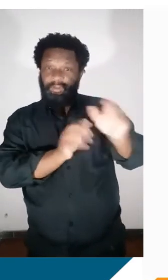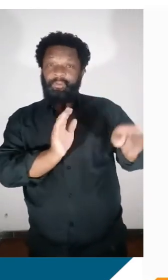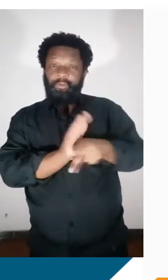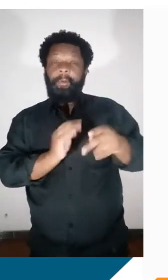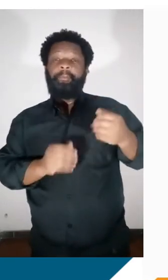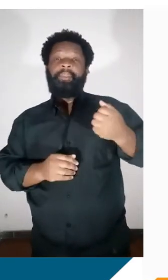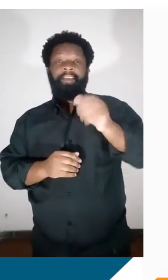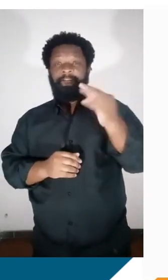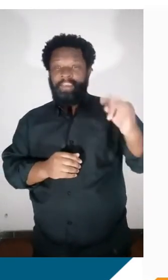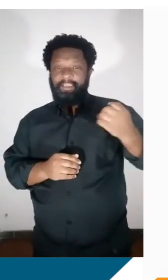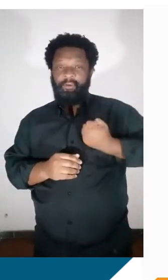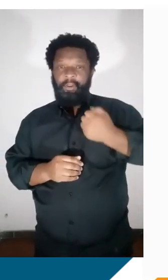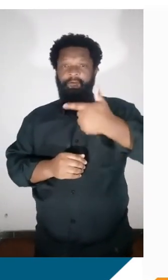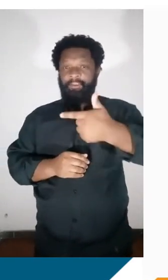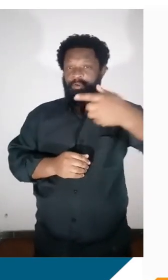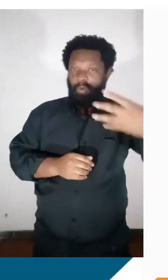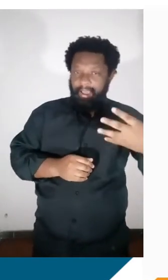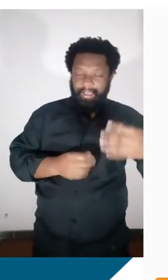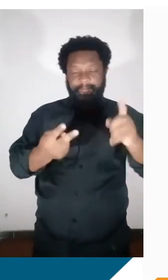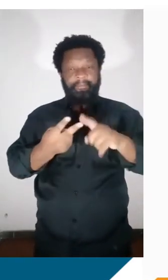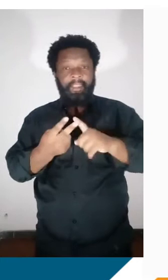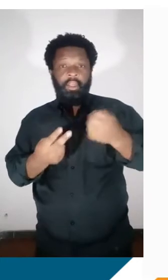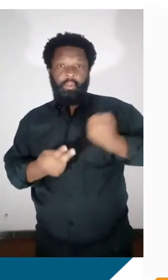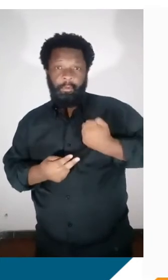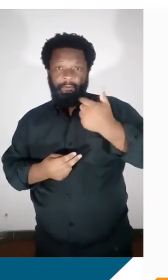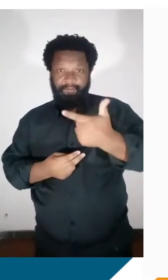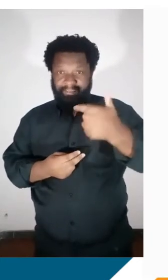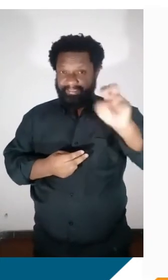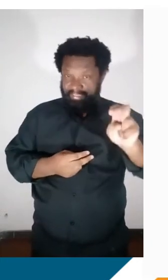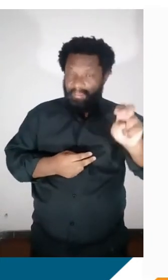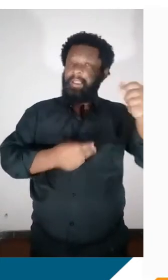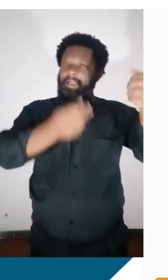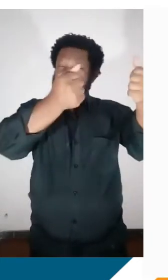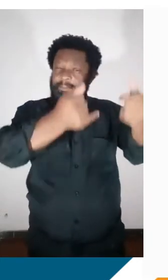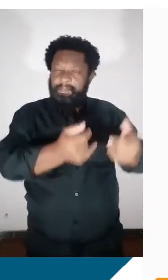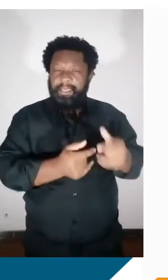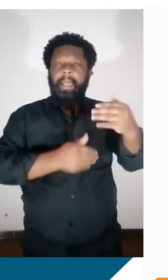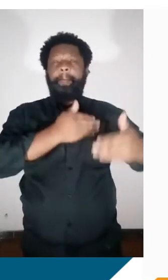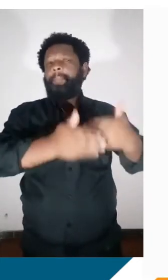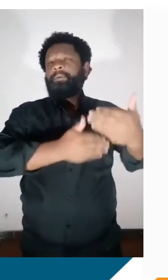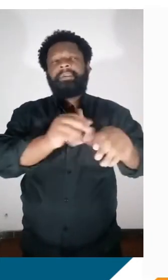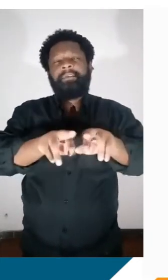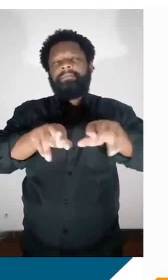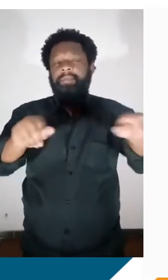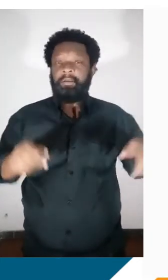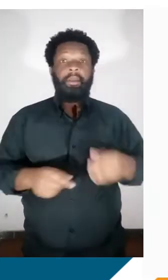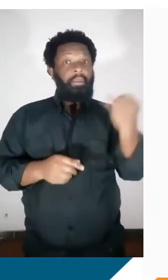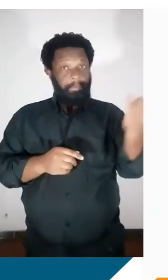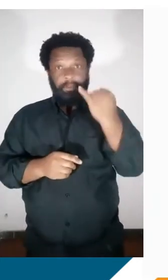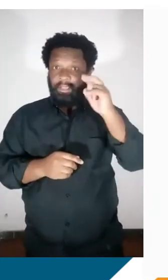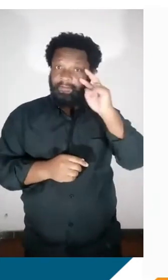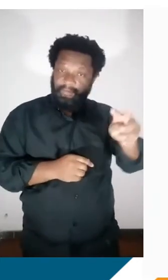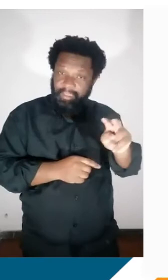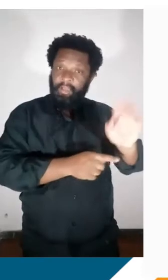vocês veem processo de dilatação linear, processo de dilatação volumétrica, dilatação aparente. Então, assim, é bem importante que